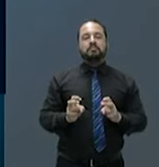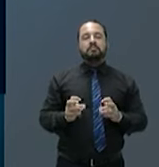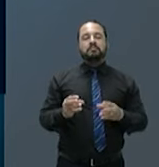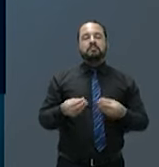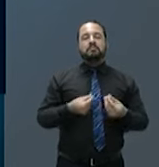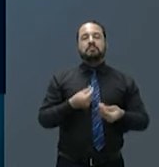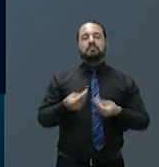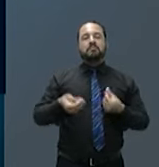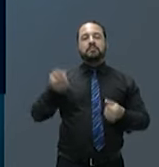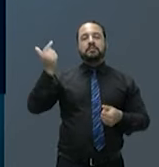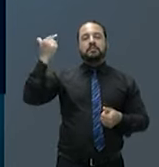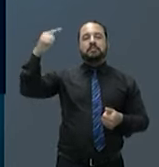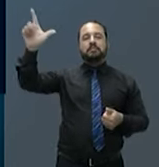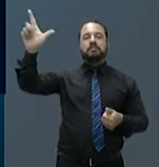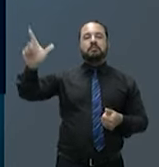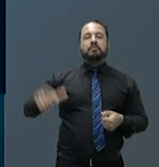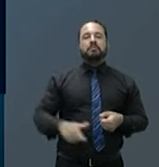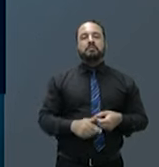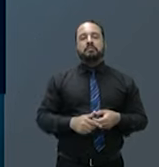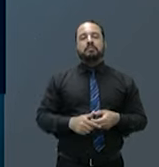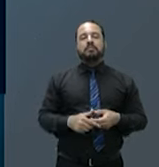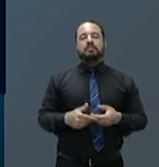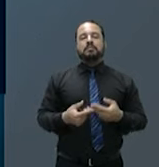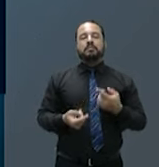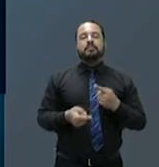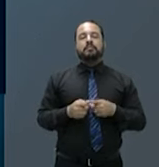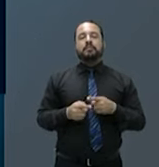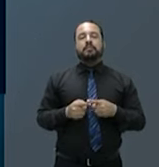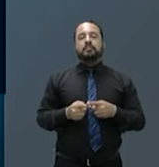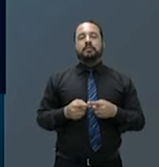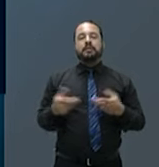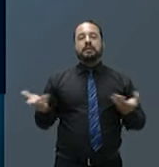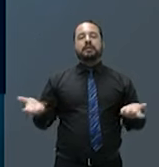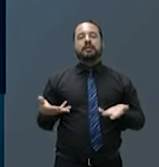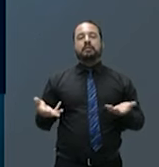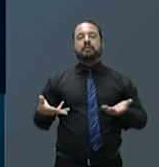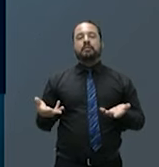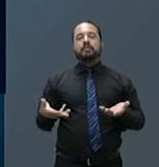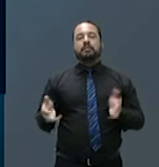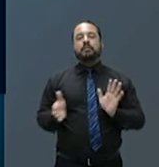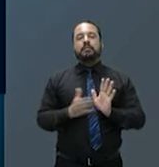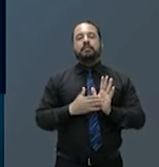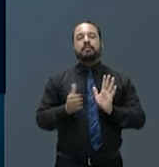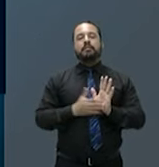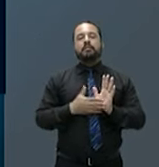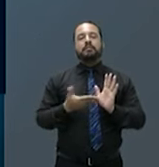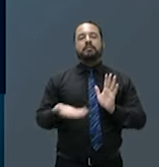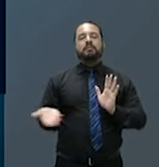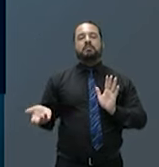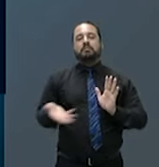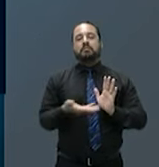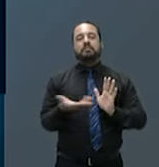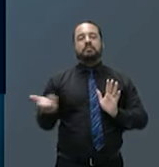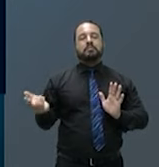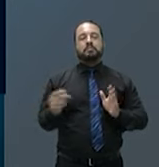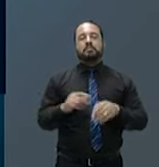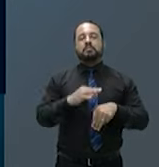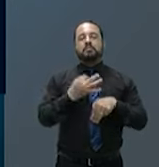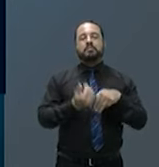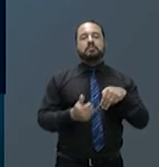era outro diante do que agora propõe o ministro Mauro Campbell